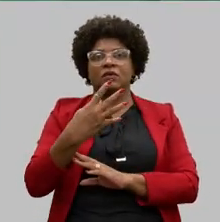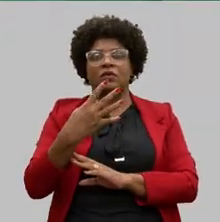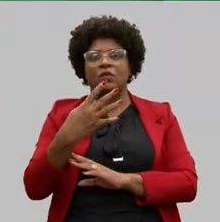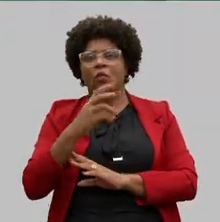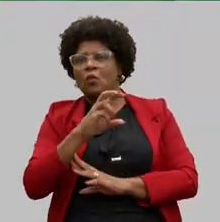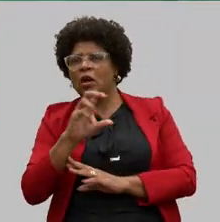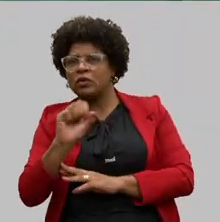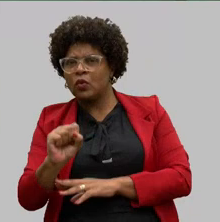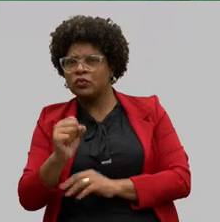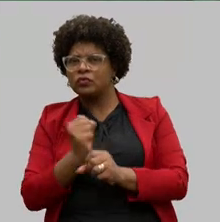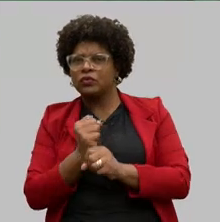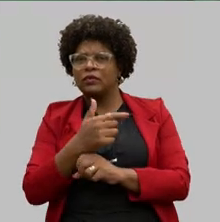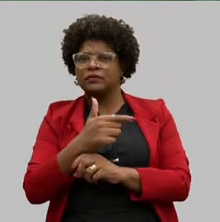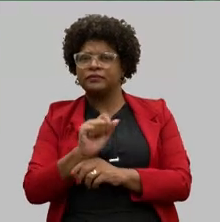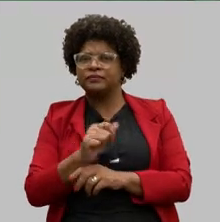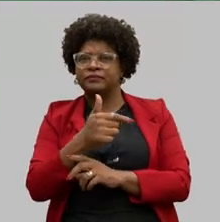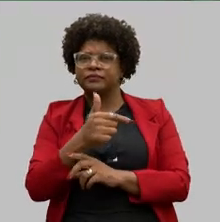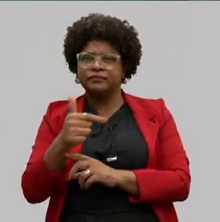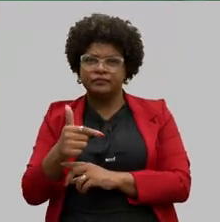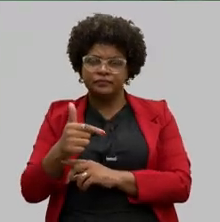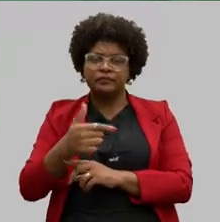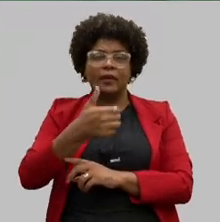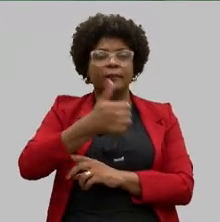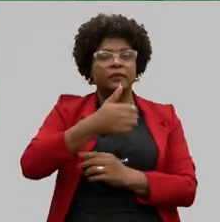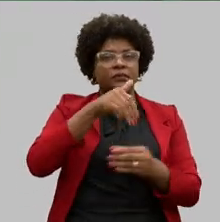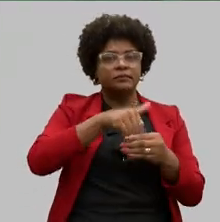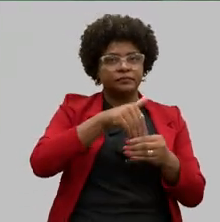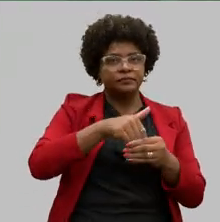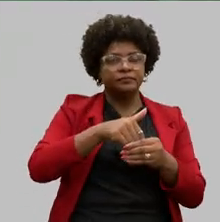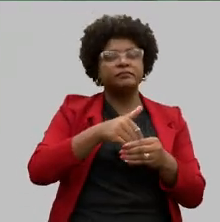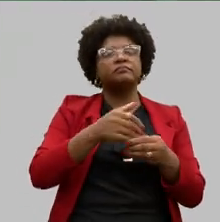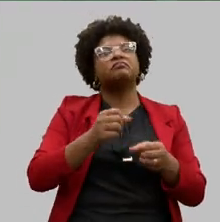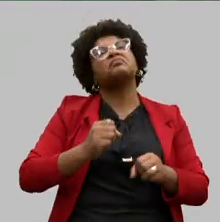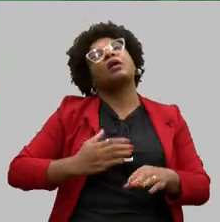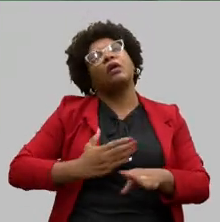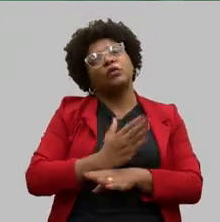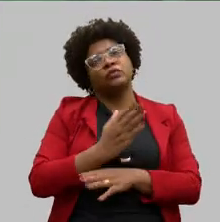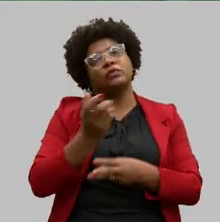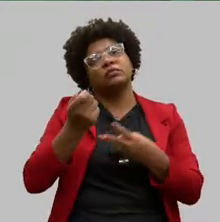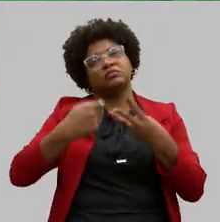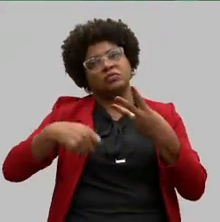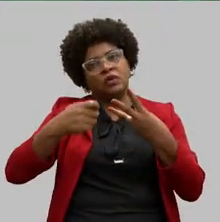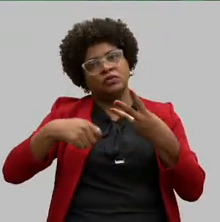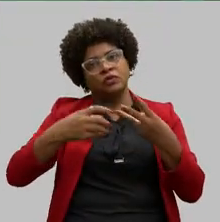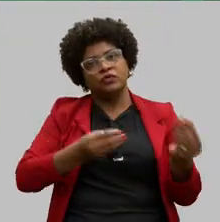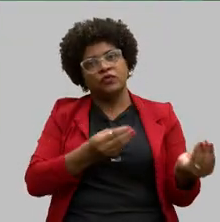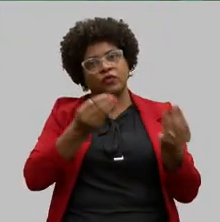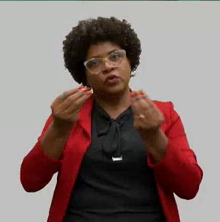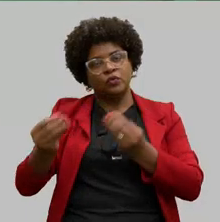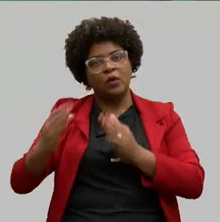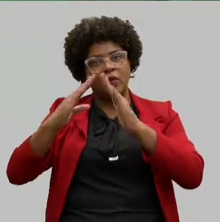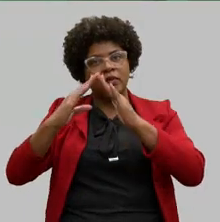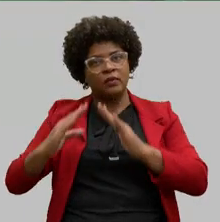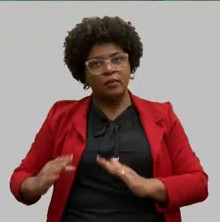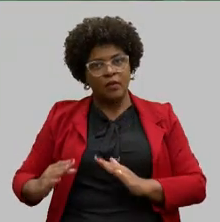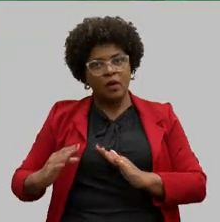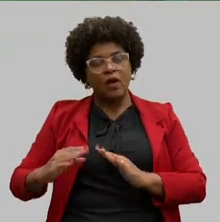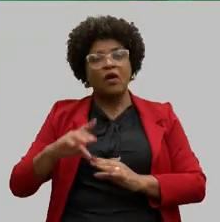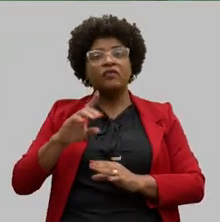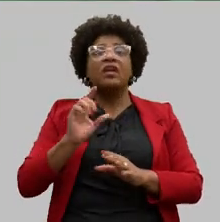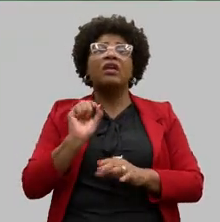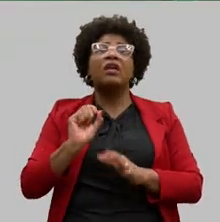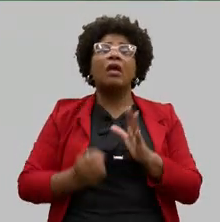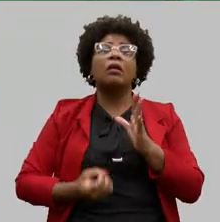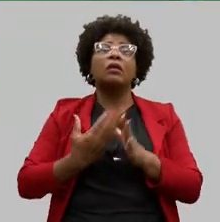2022 em primeiro turno autoriza o poder executivo doar o município Tur voland imóvel que especifica deoria Deputado dalm